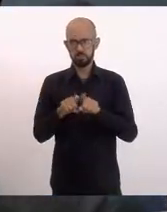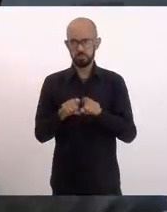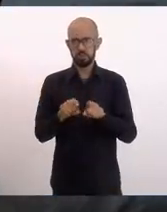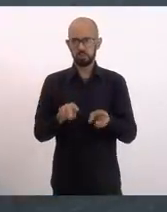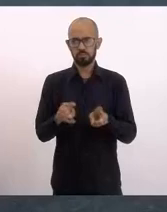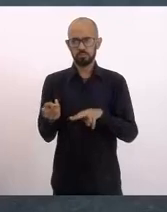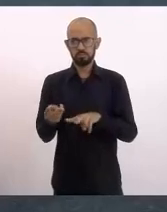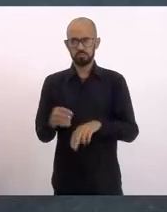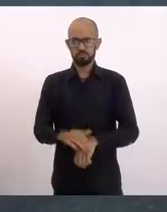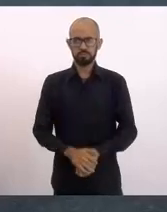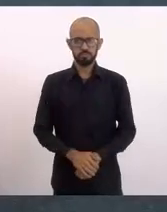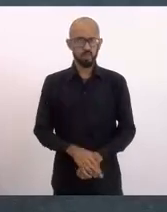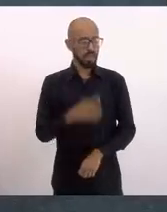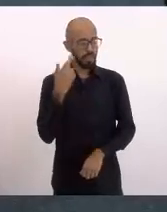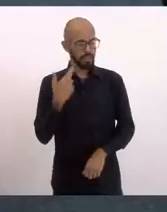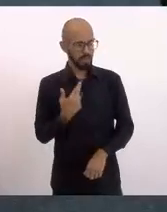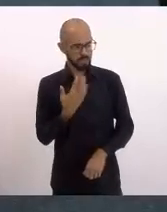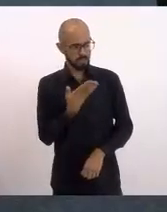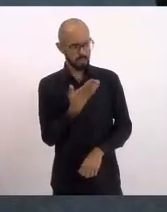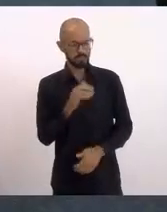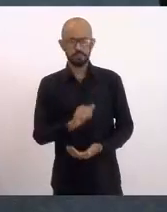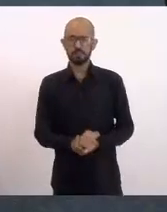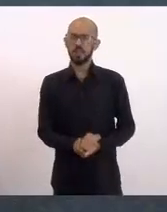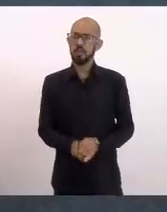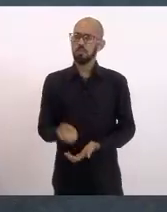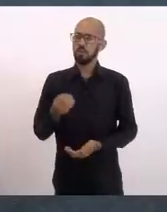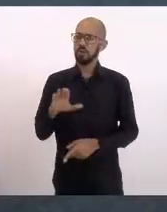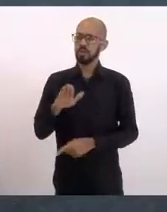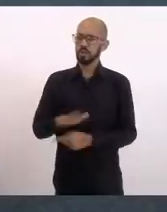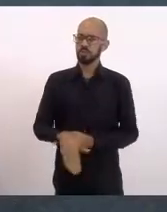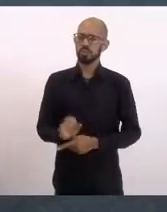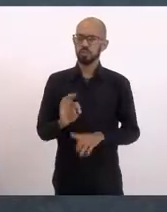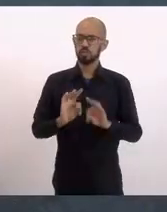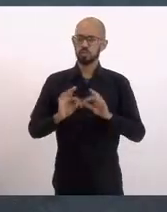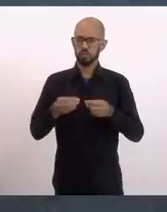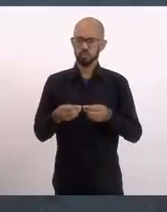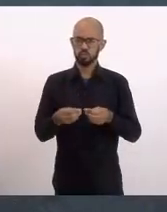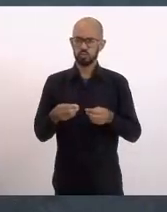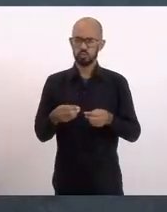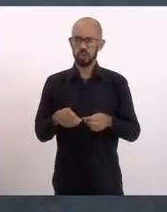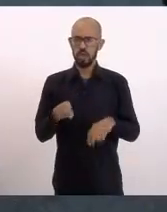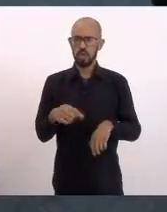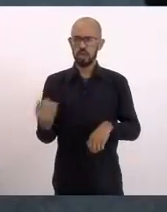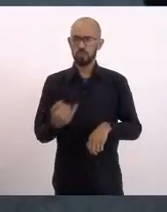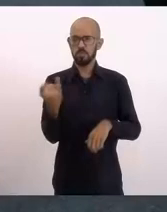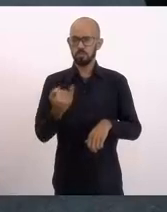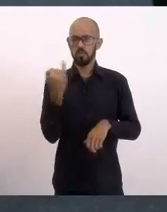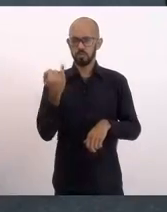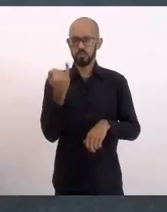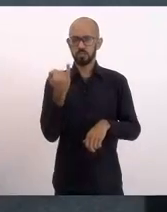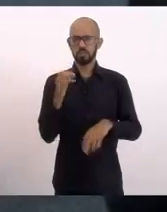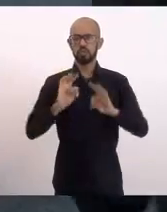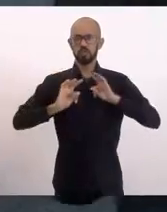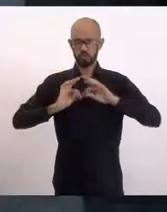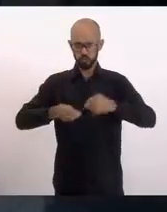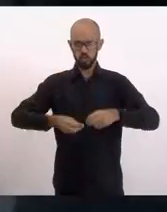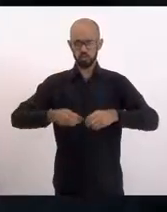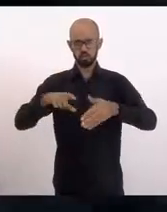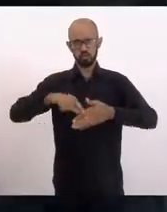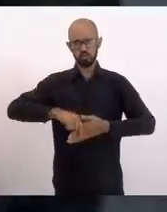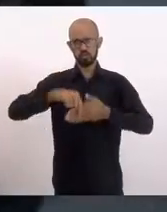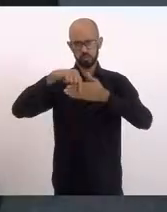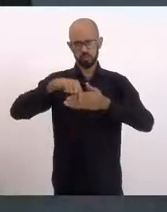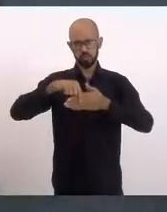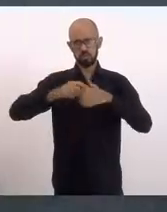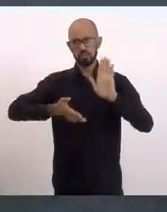Senhor presidente, uma boa tarde a todos e a todas. Acho que é importante que todos os líderes se comprometam em